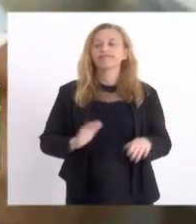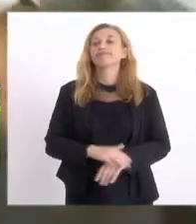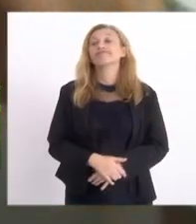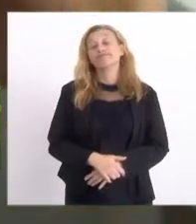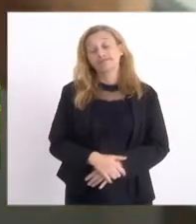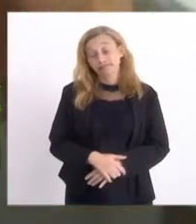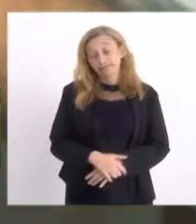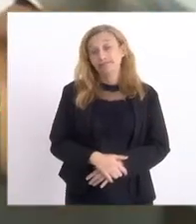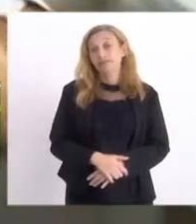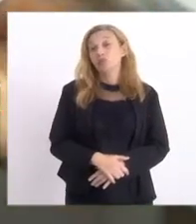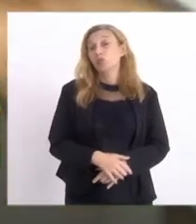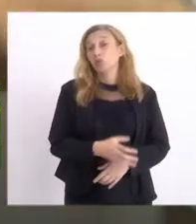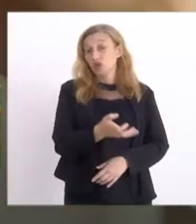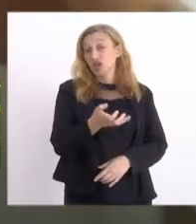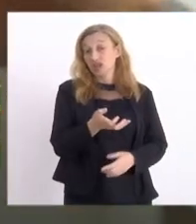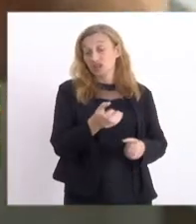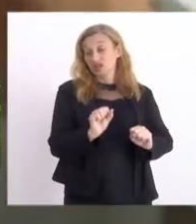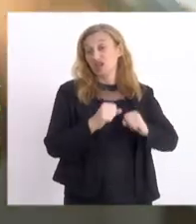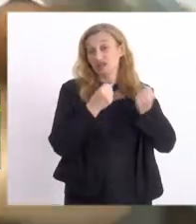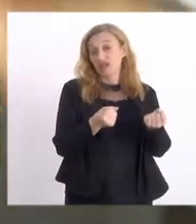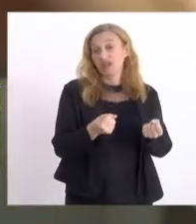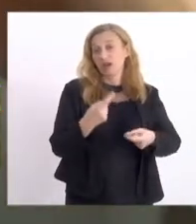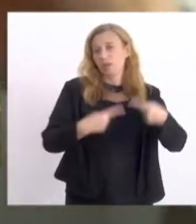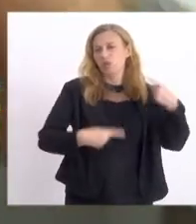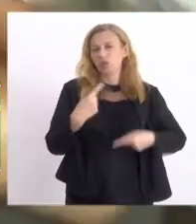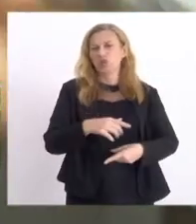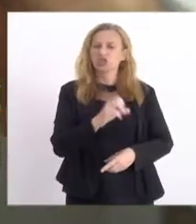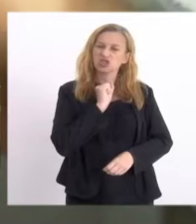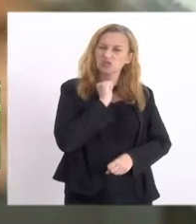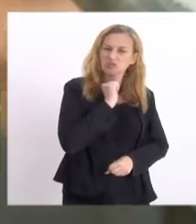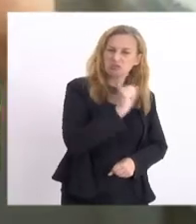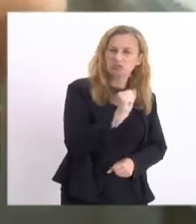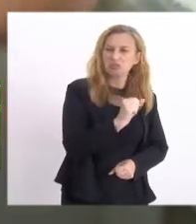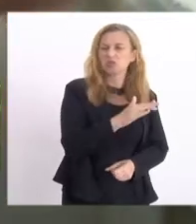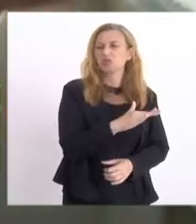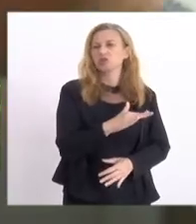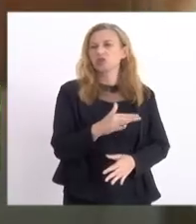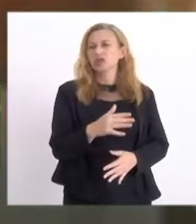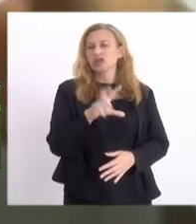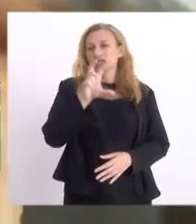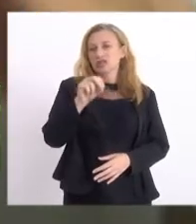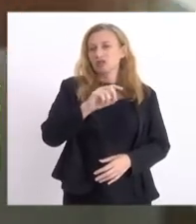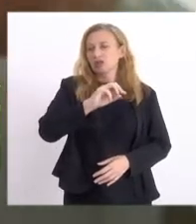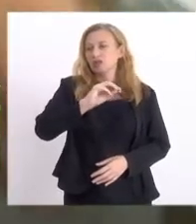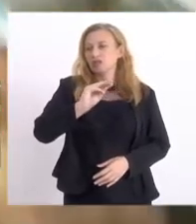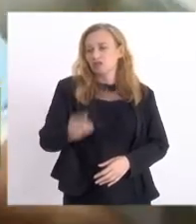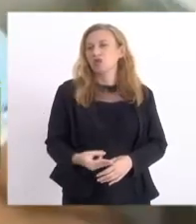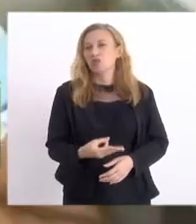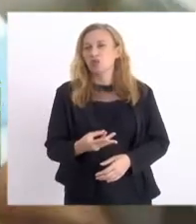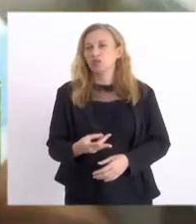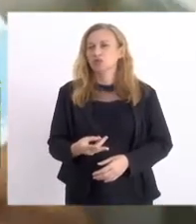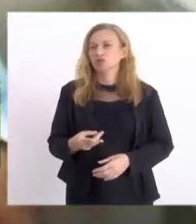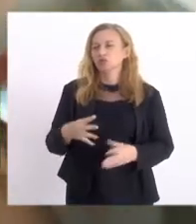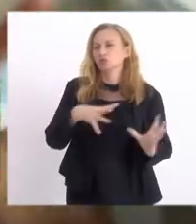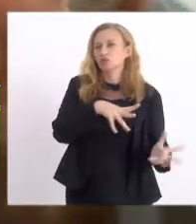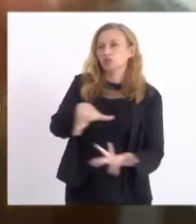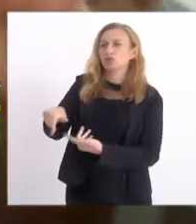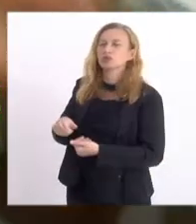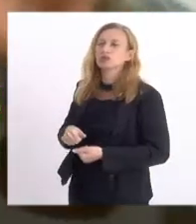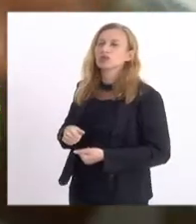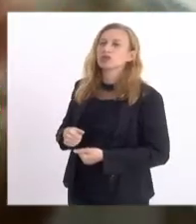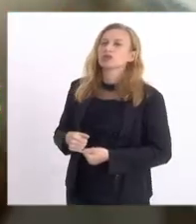Porque o que eles defendem é uma política de morte, de dizimar, de certo, foram 50 milhões no mundo e 6 milhões de